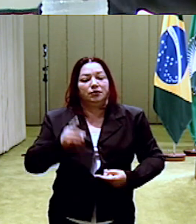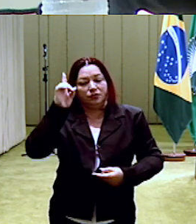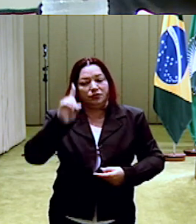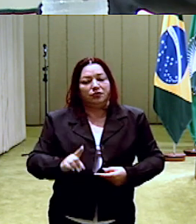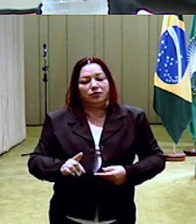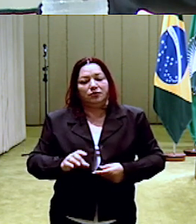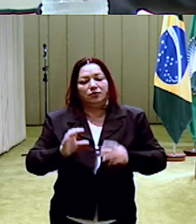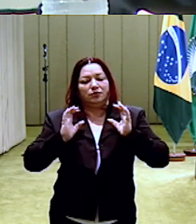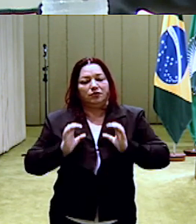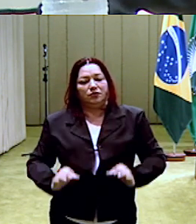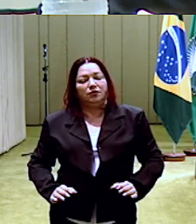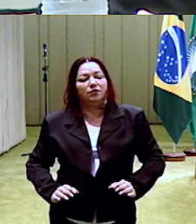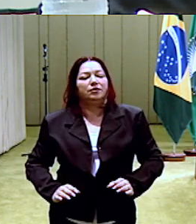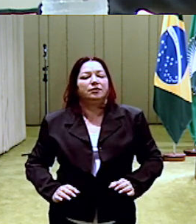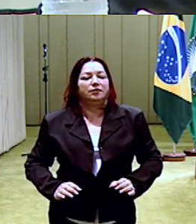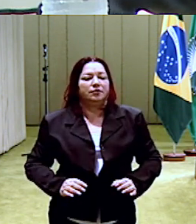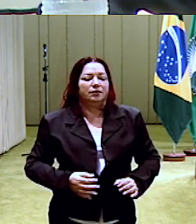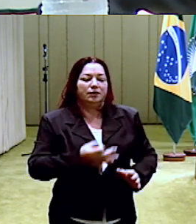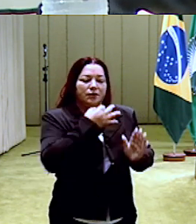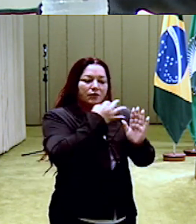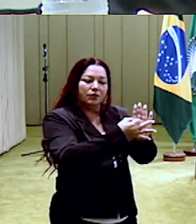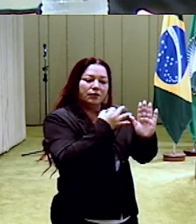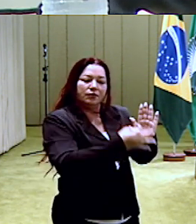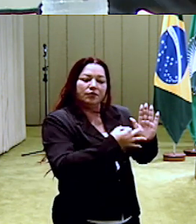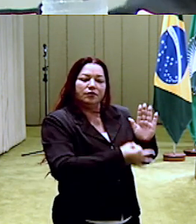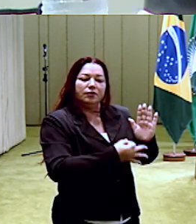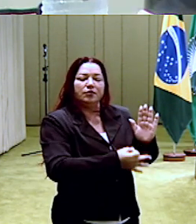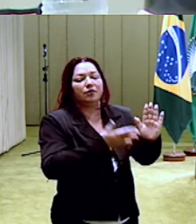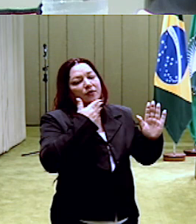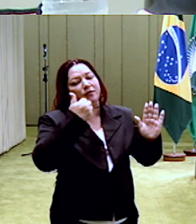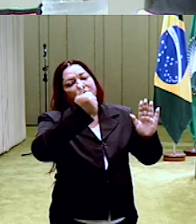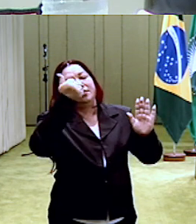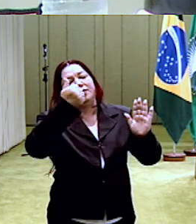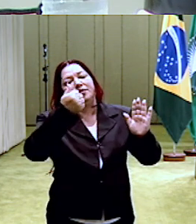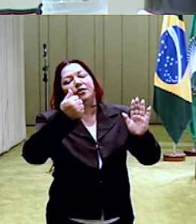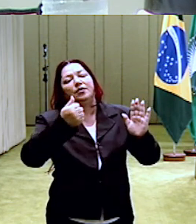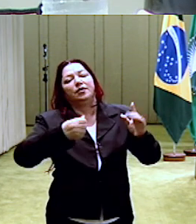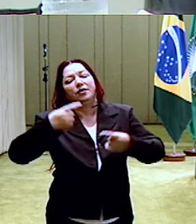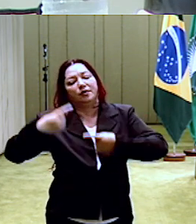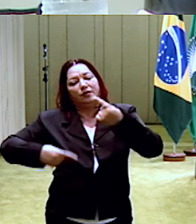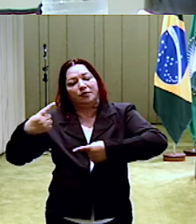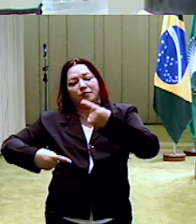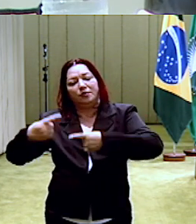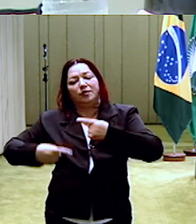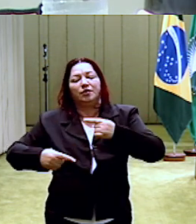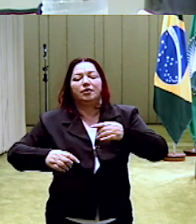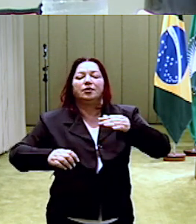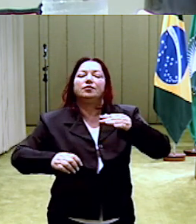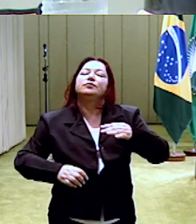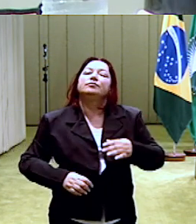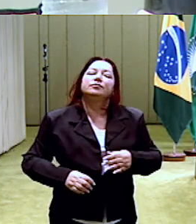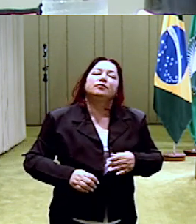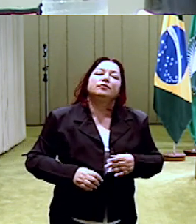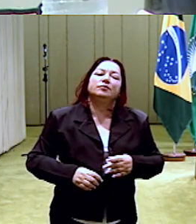criando terá como competência sugerir medidas e ações que aprimorem a efetividade das políticas do Estado com vistas à